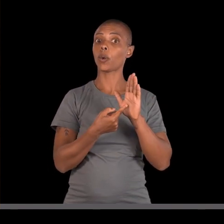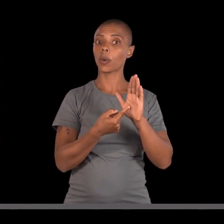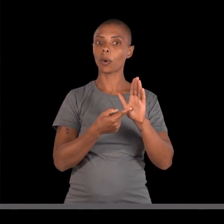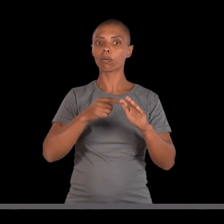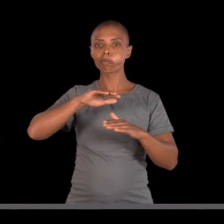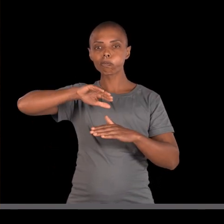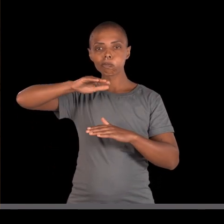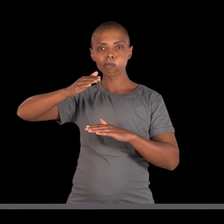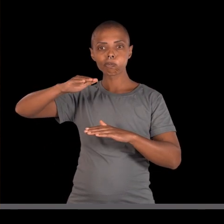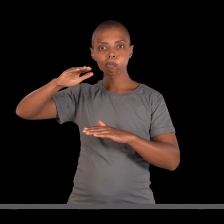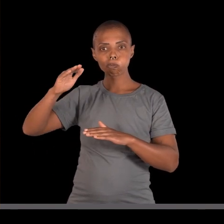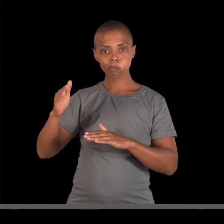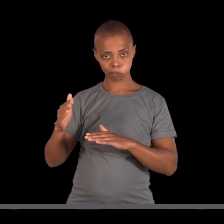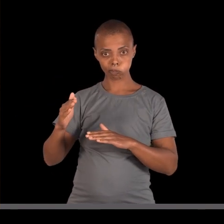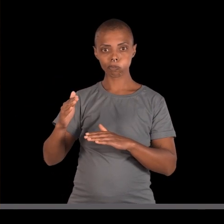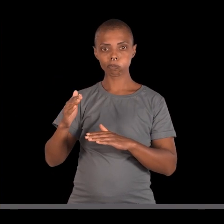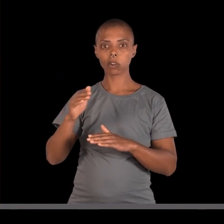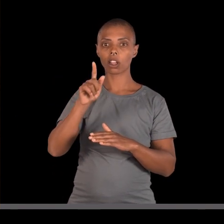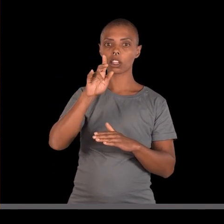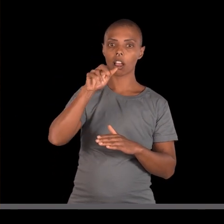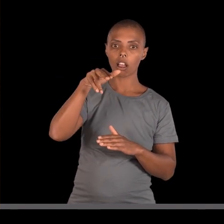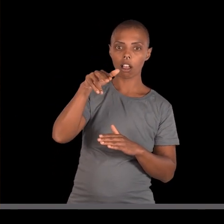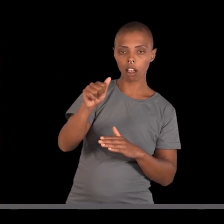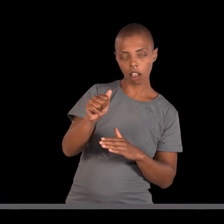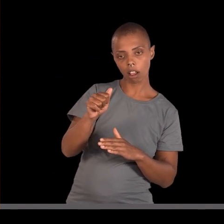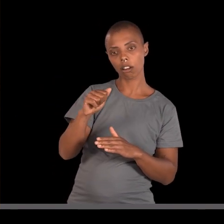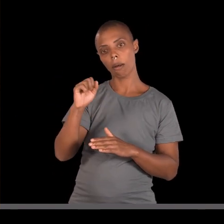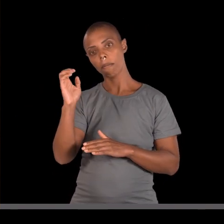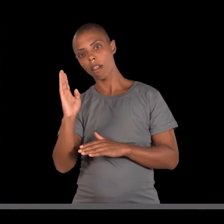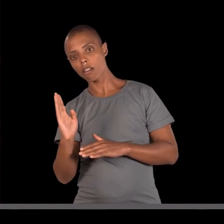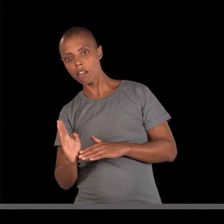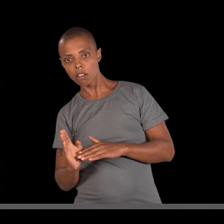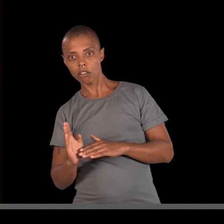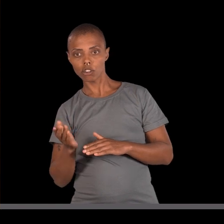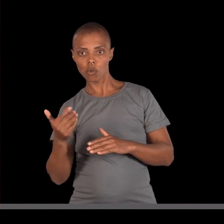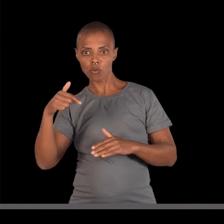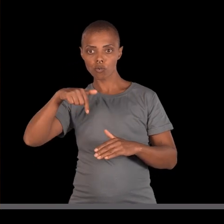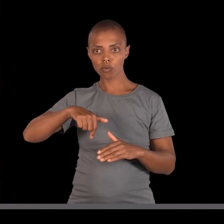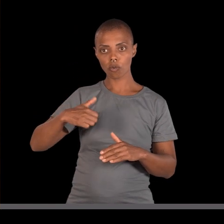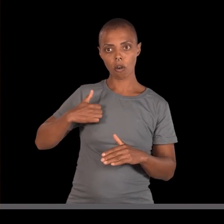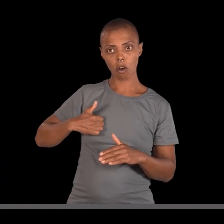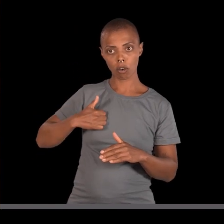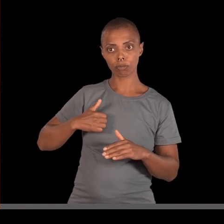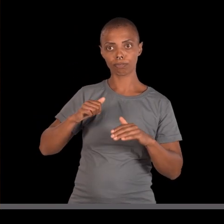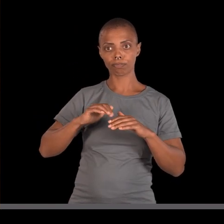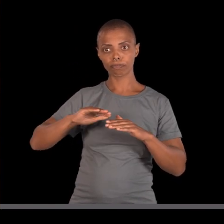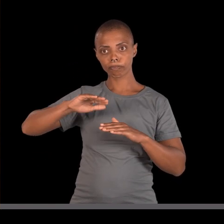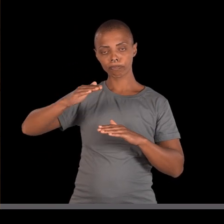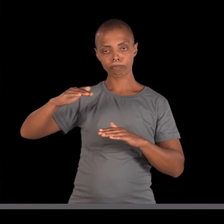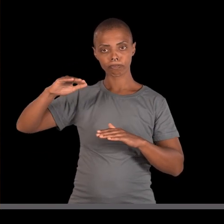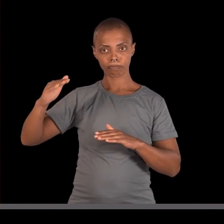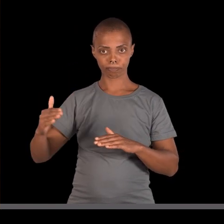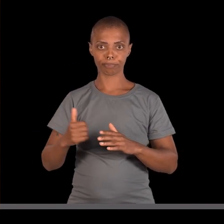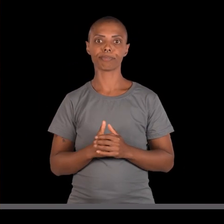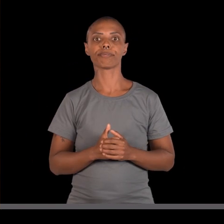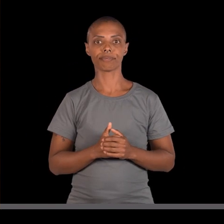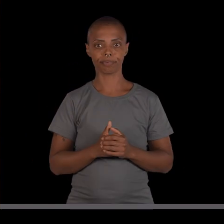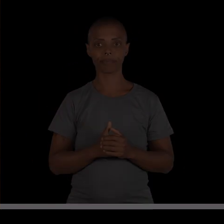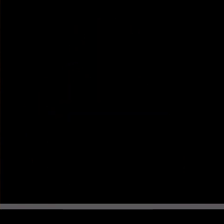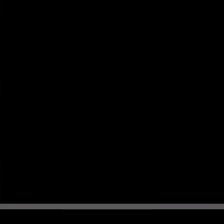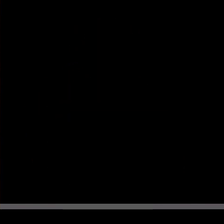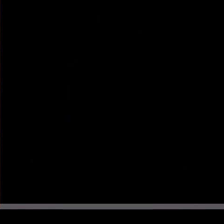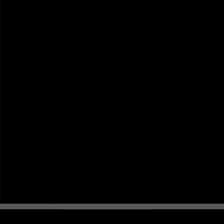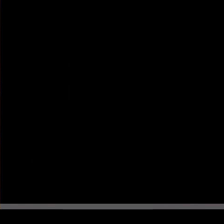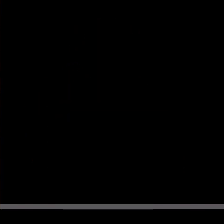Aqui Planalto das Guianas, Planalto Brasileiro, Planalto da Patagônia. Vamos avançar de novo